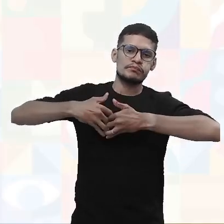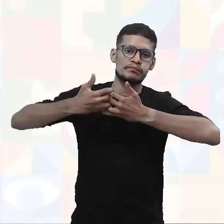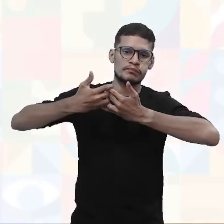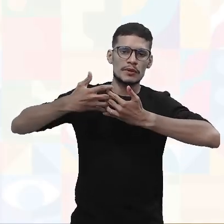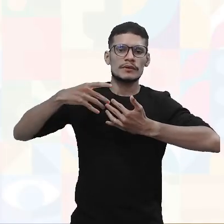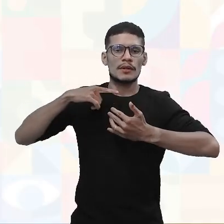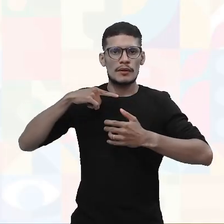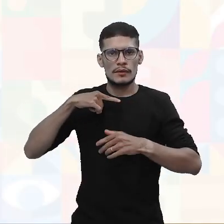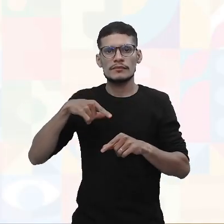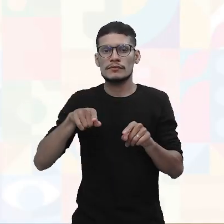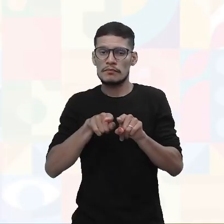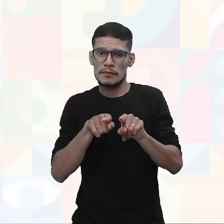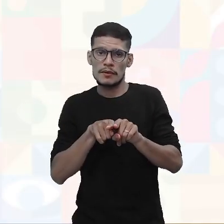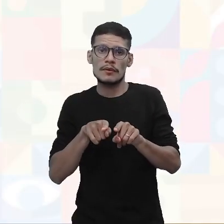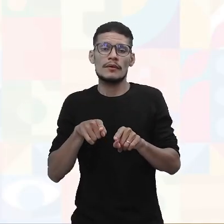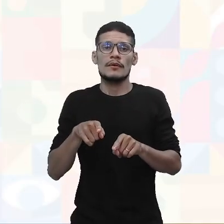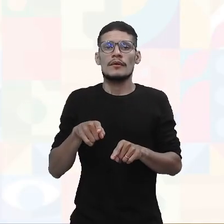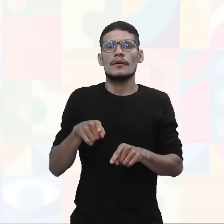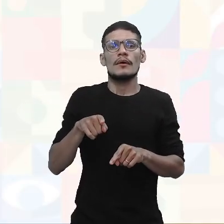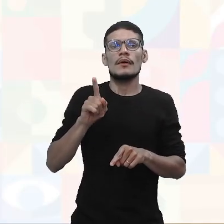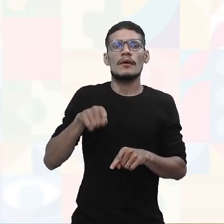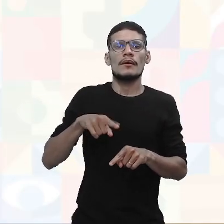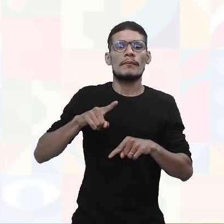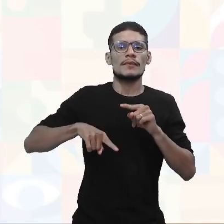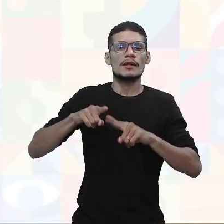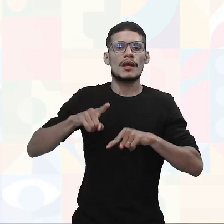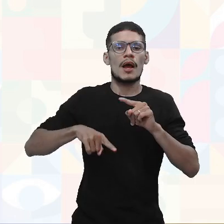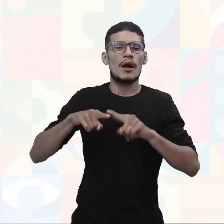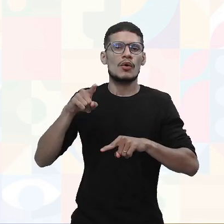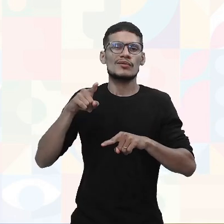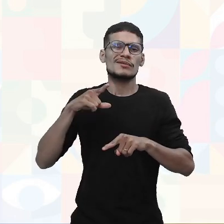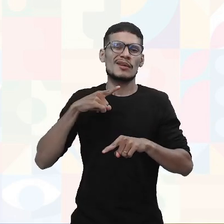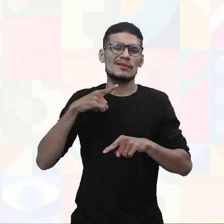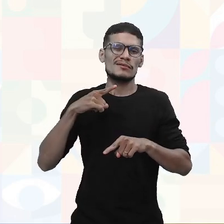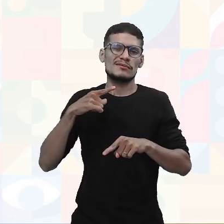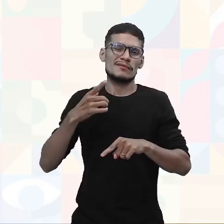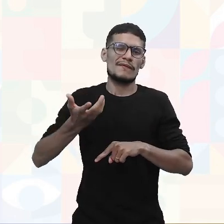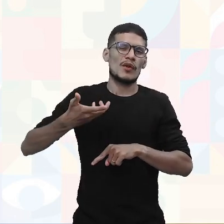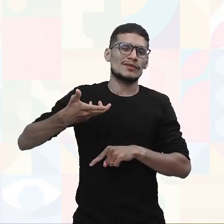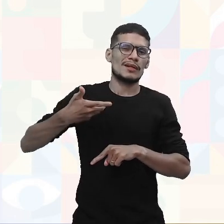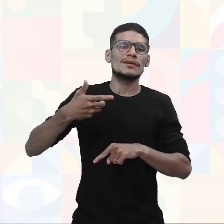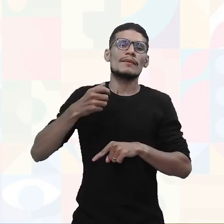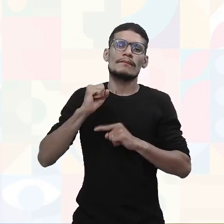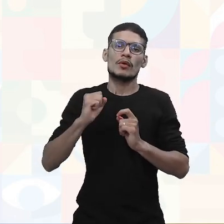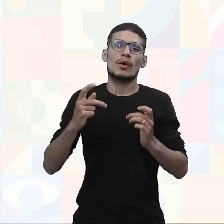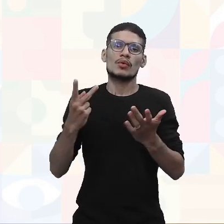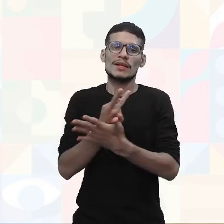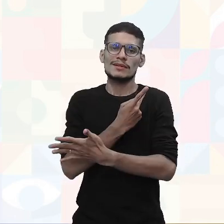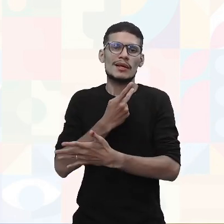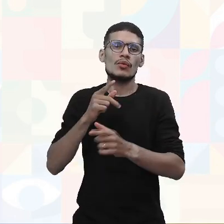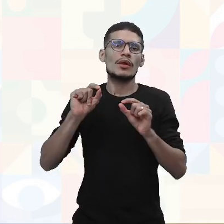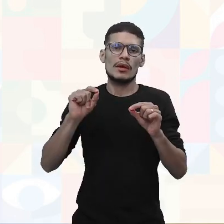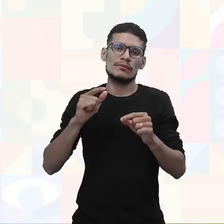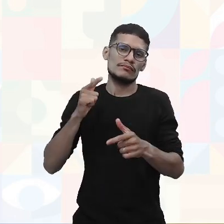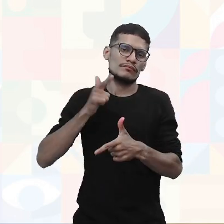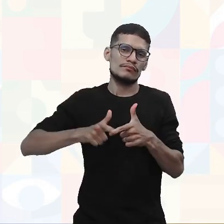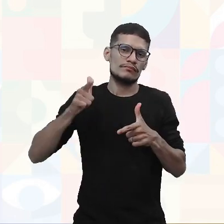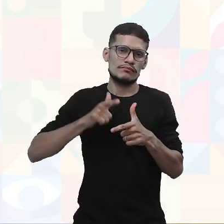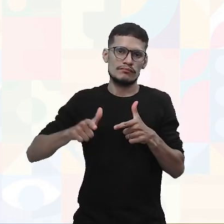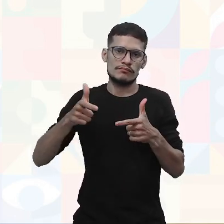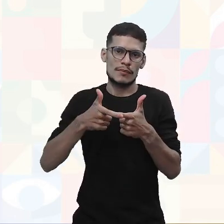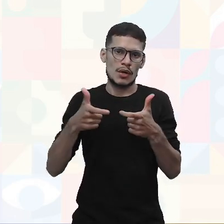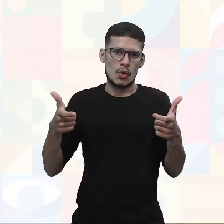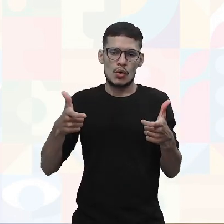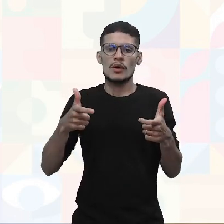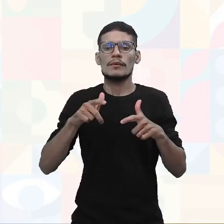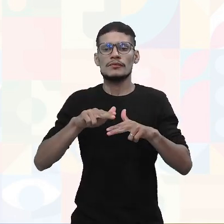ter a lona lá, né, que vai estar passando o material em cima, então vai estar uma alta velocidade e ali o risco de ter um esmagamento, um amputamento é muito grande, por